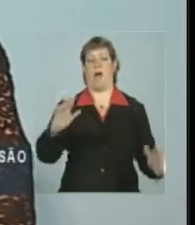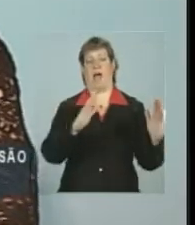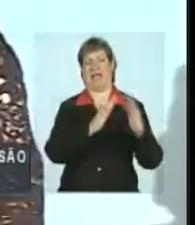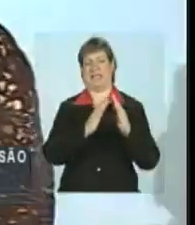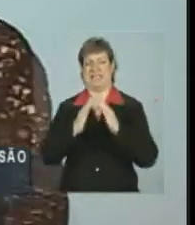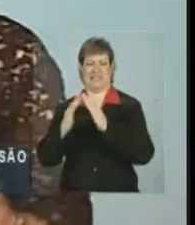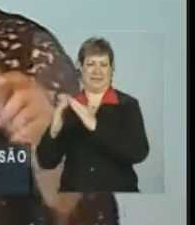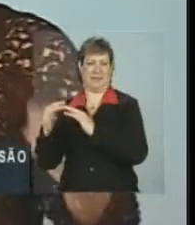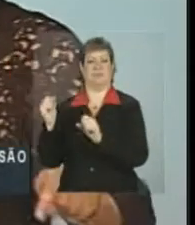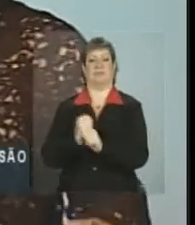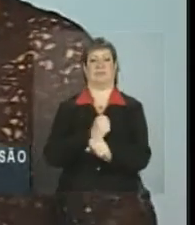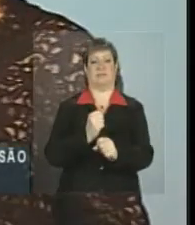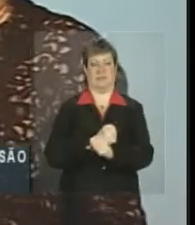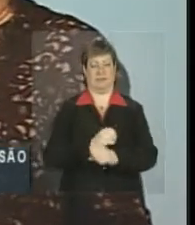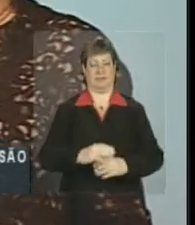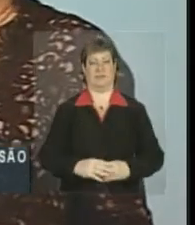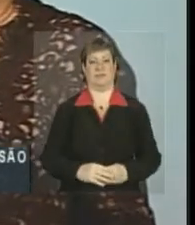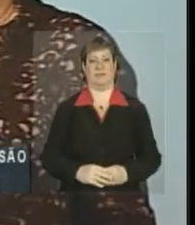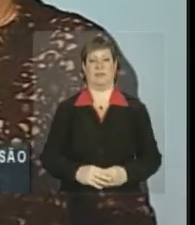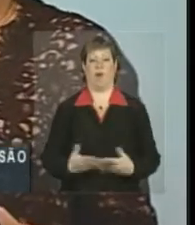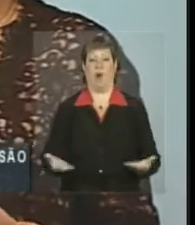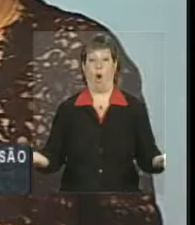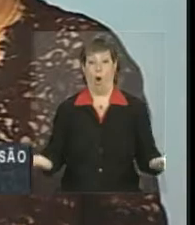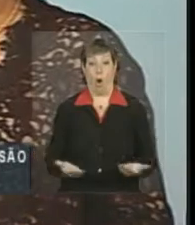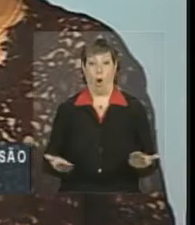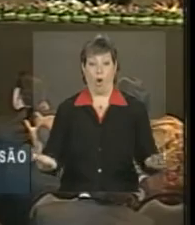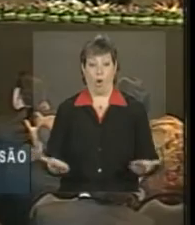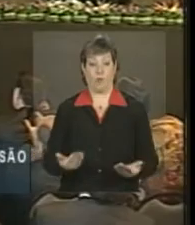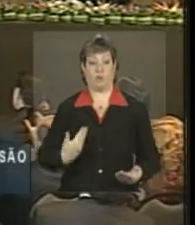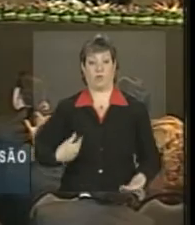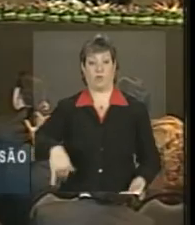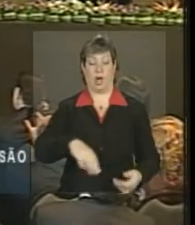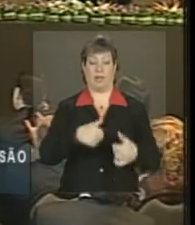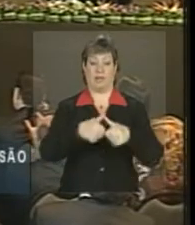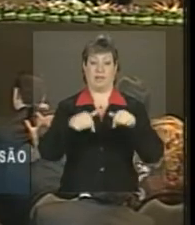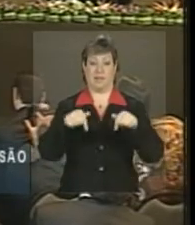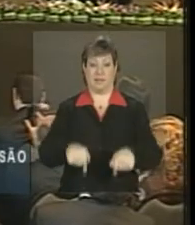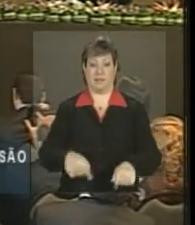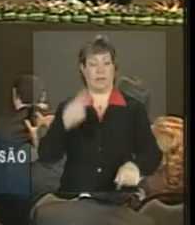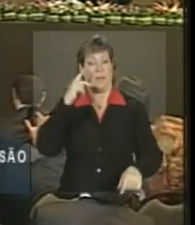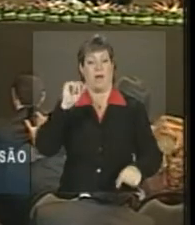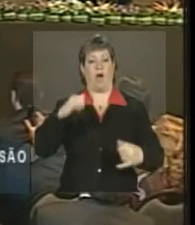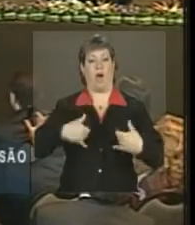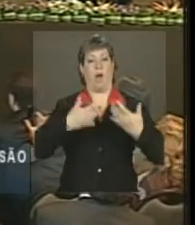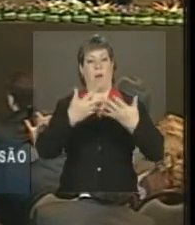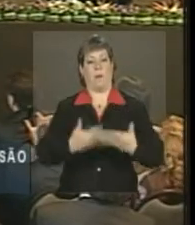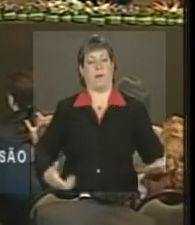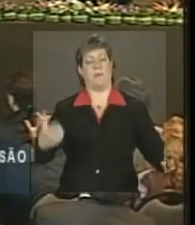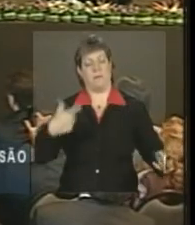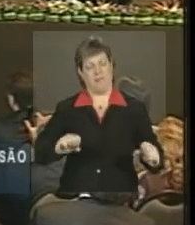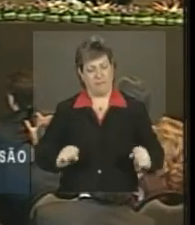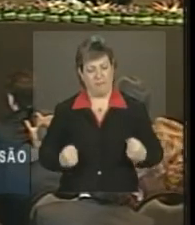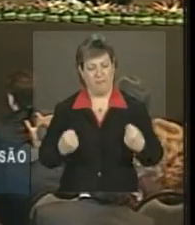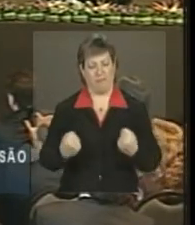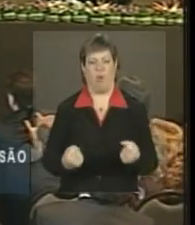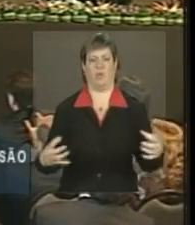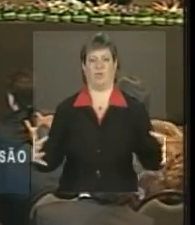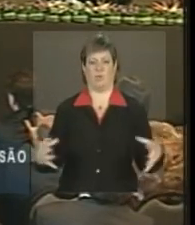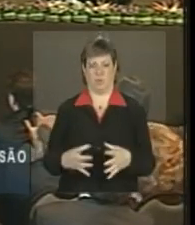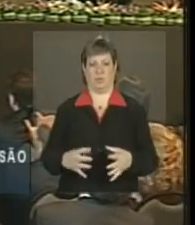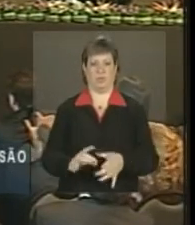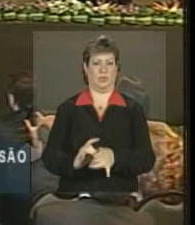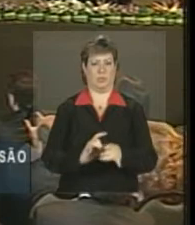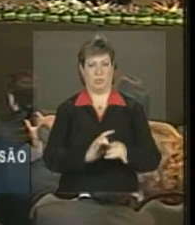Hoje, nós estamos aqui para comemorar mais um esforço conjunto.